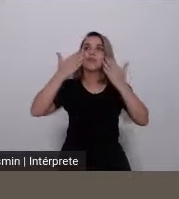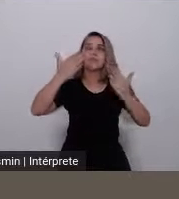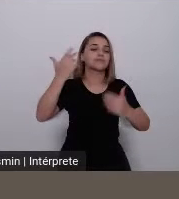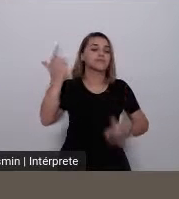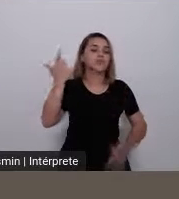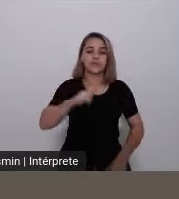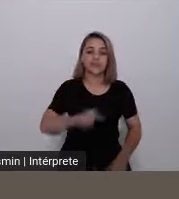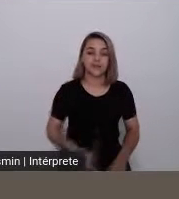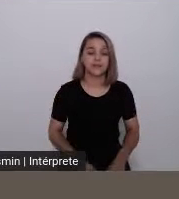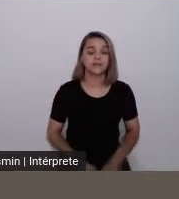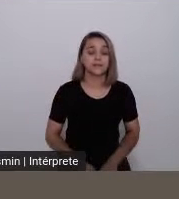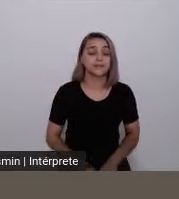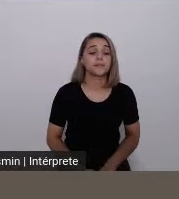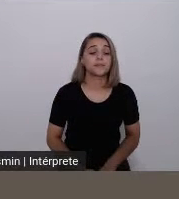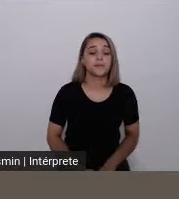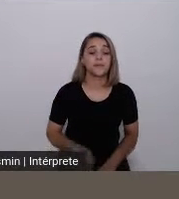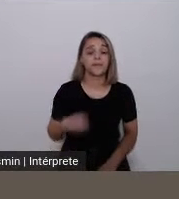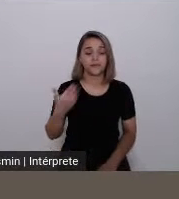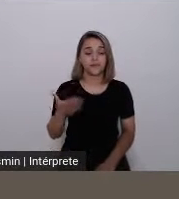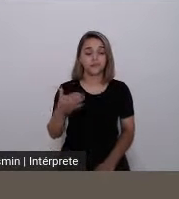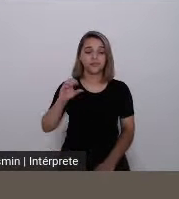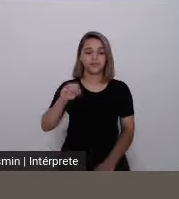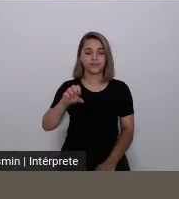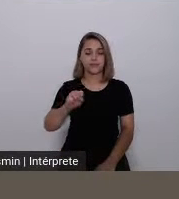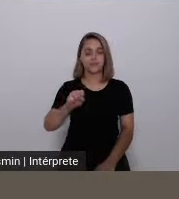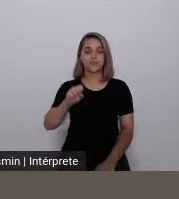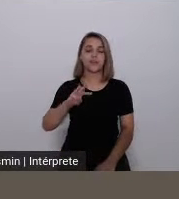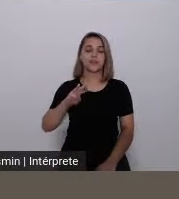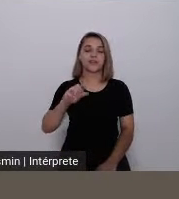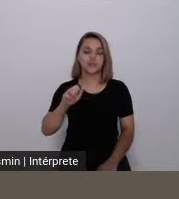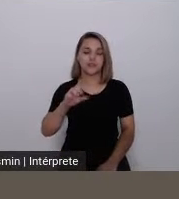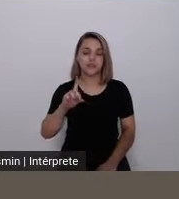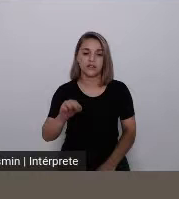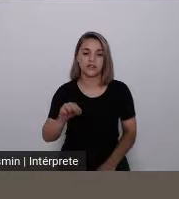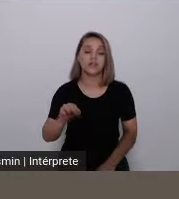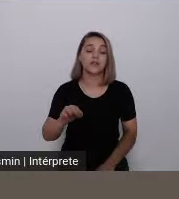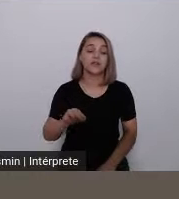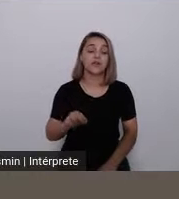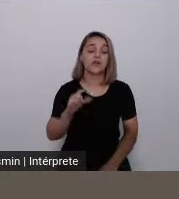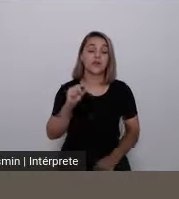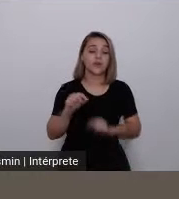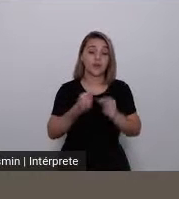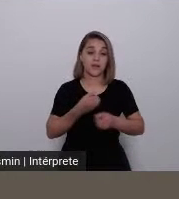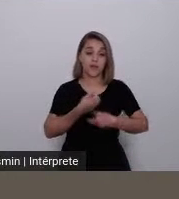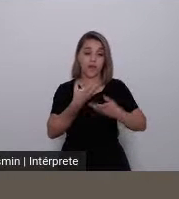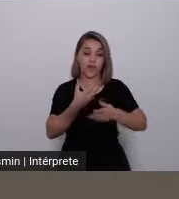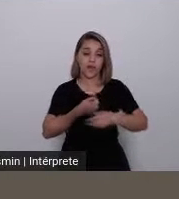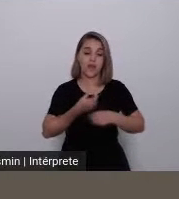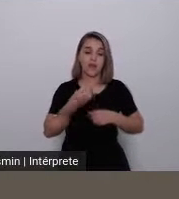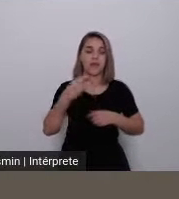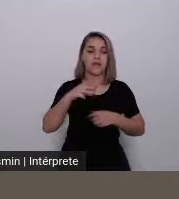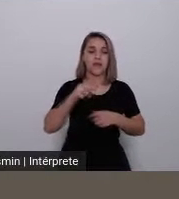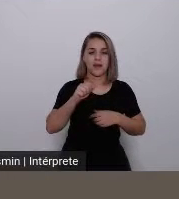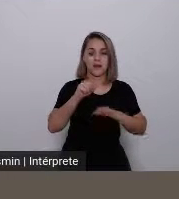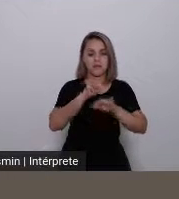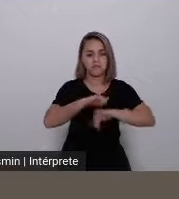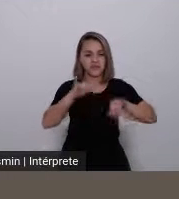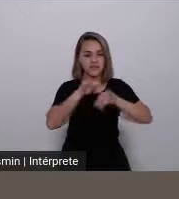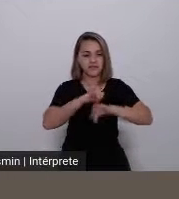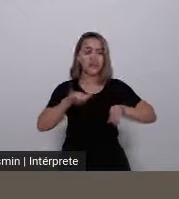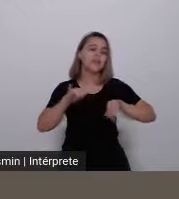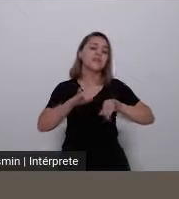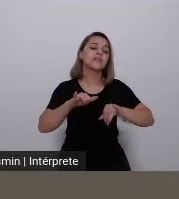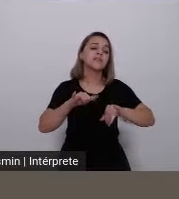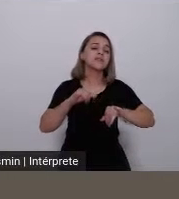Então, Oswald vai reivindicar no Manifesto da Poesia Pau Brasil que esse tipo de imagem, a surpresa física, né,